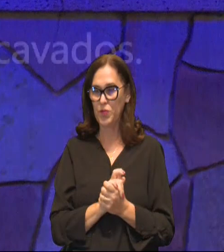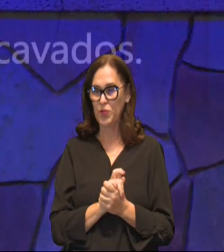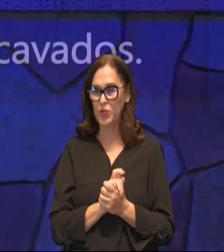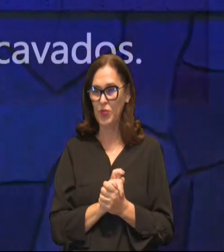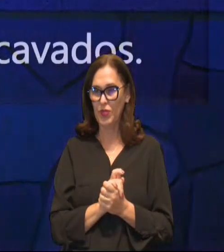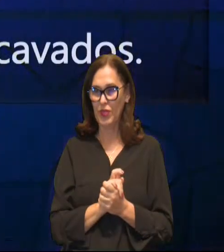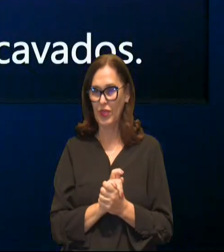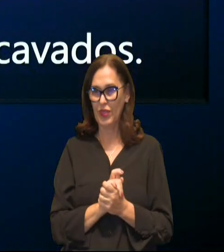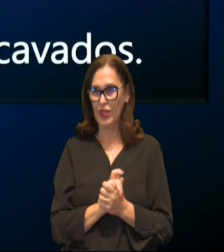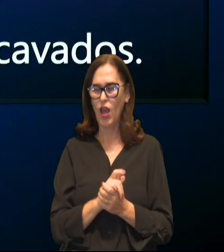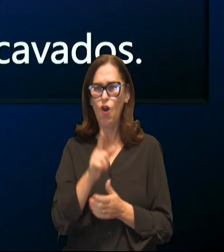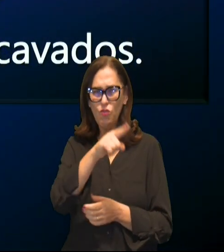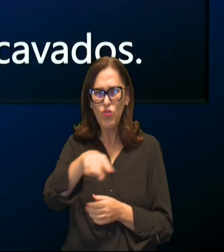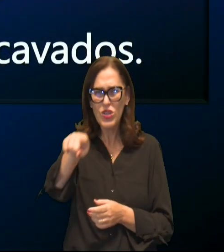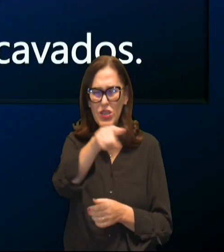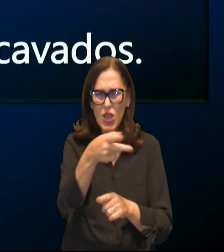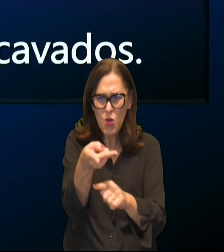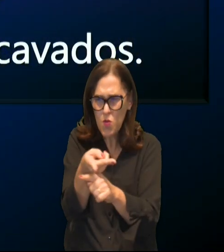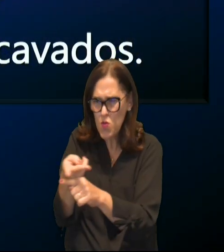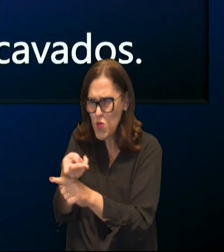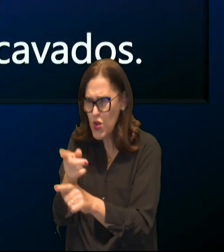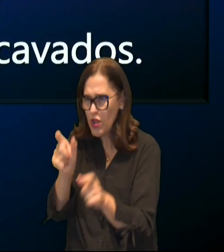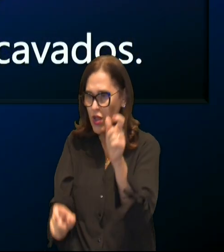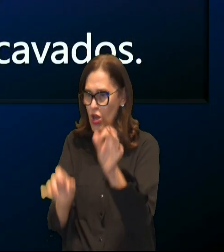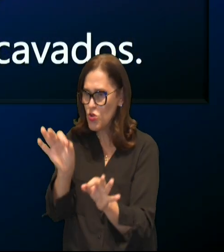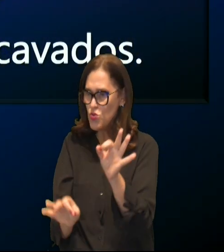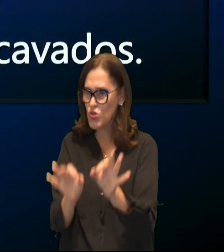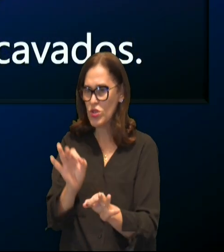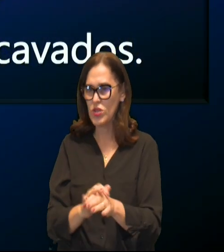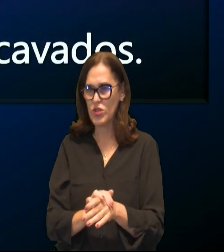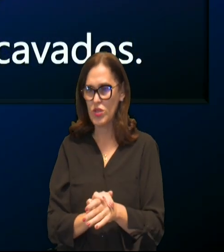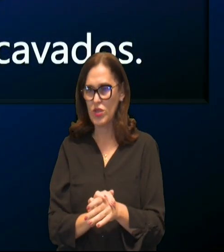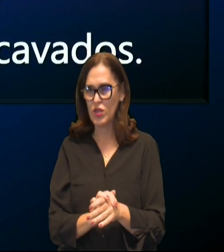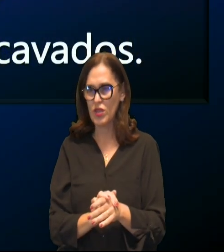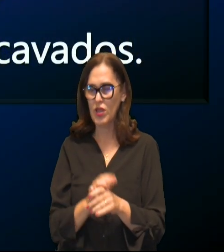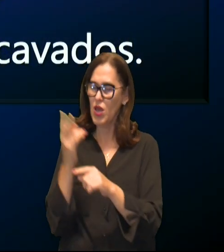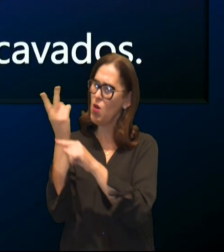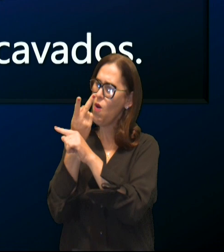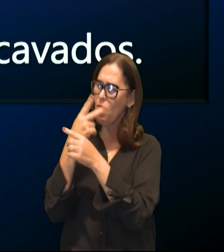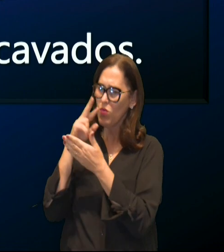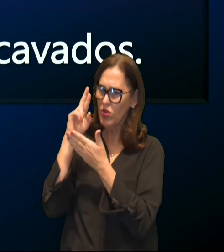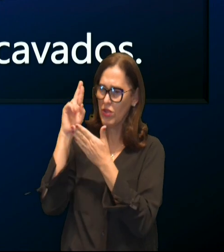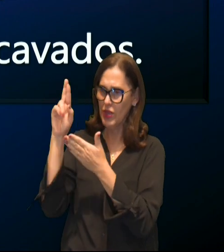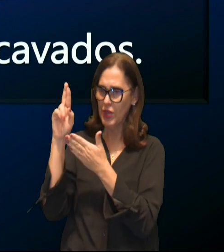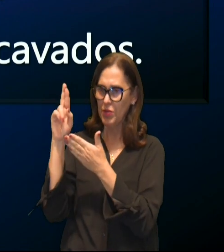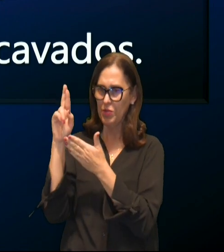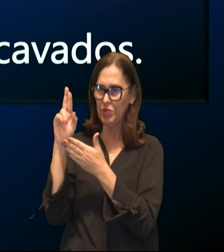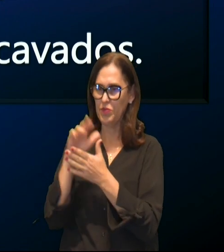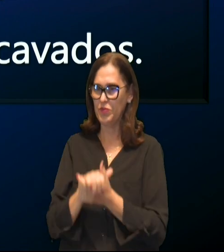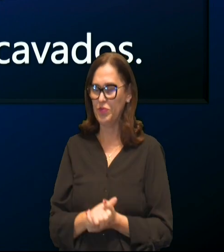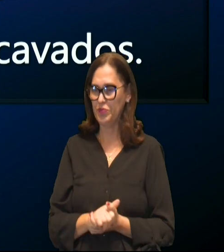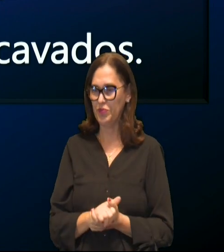Ouvi-me, vós que procurais justiça, que buscais o Senhor.